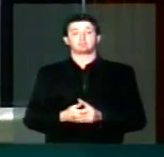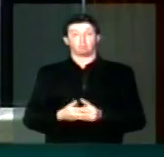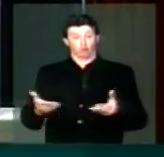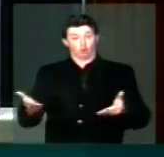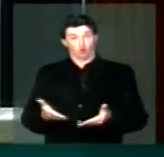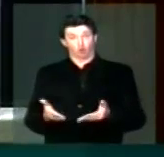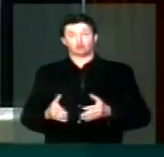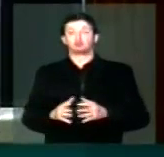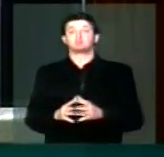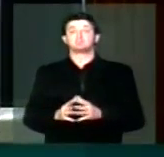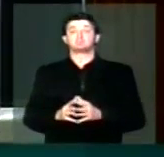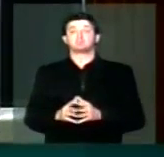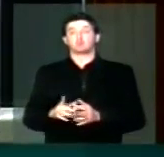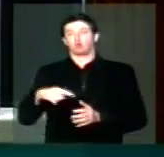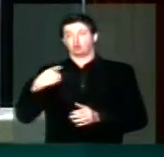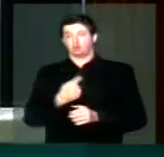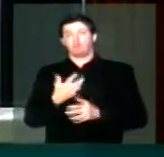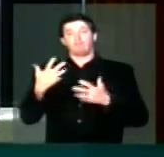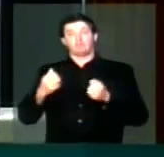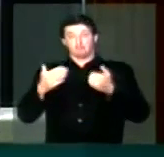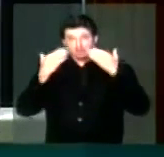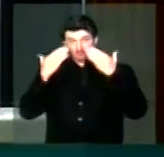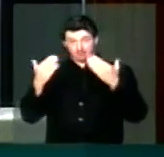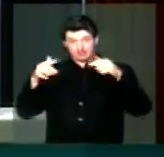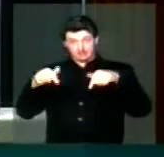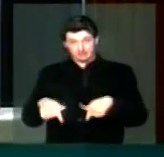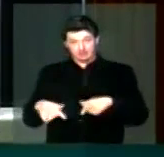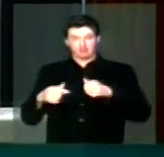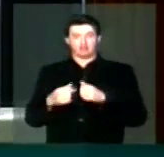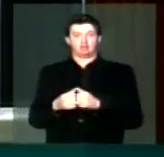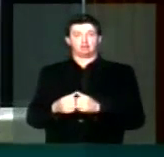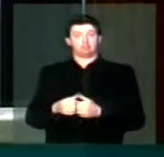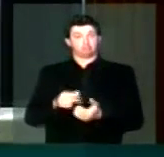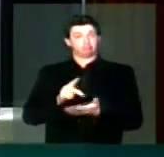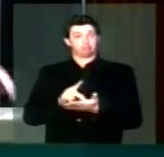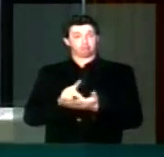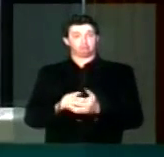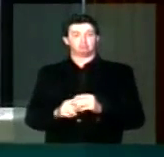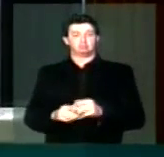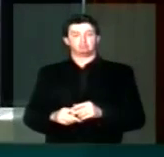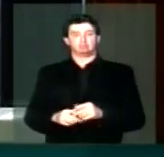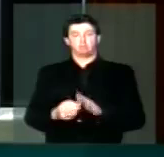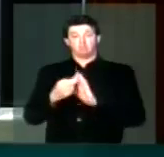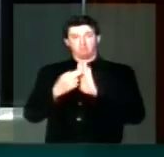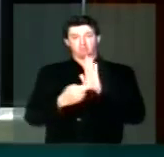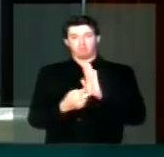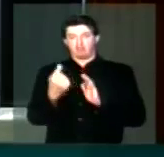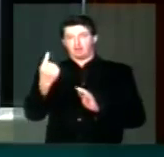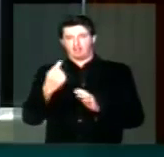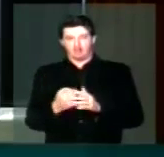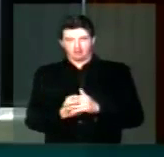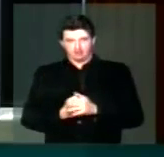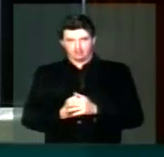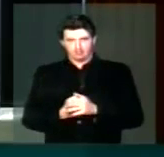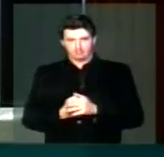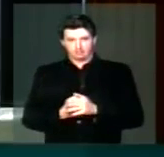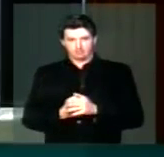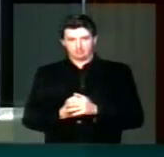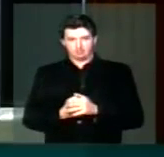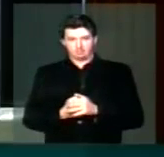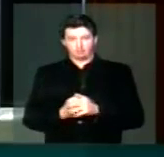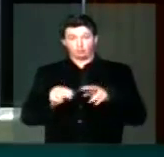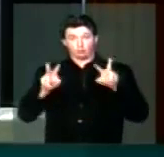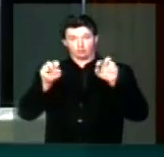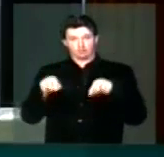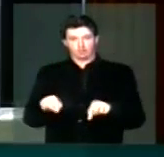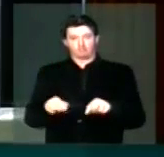no dia de hoje, nós vamos apresentar nesta casa, definitivamente, uma disciplina, vamos disciplinar